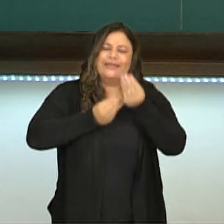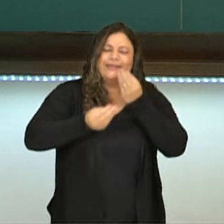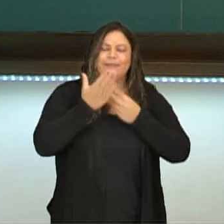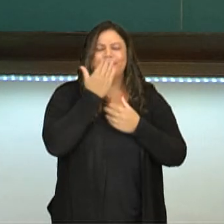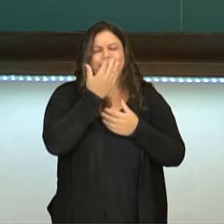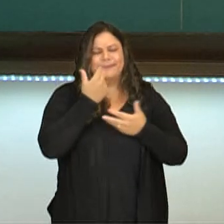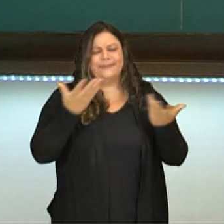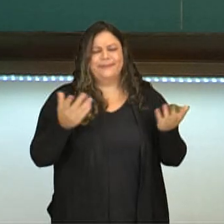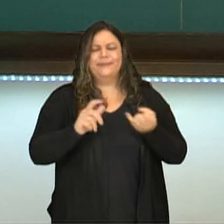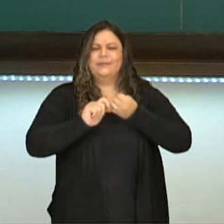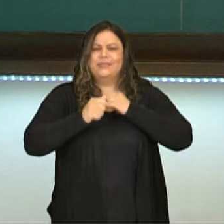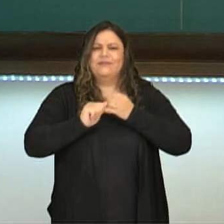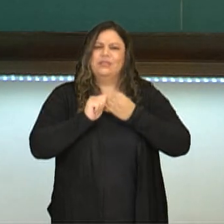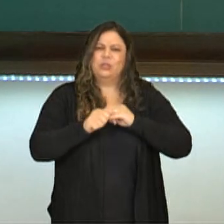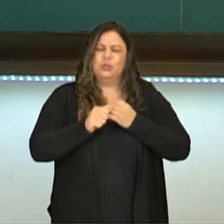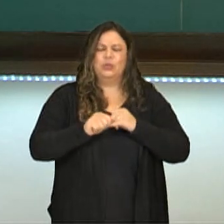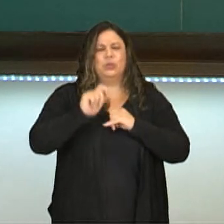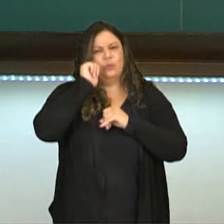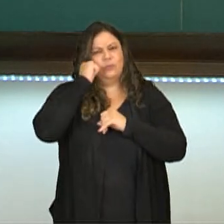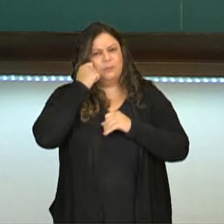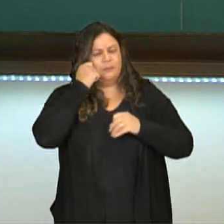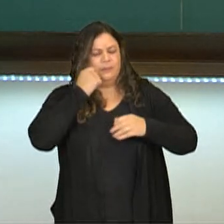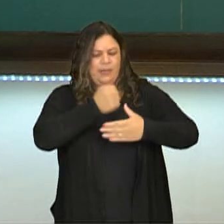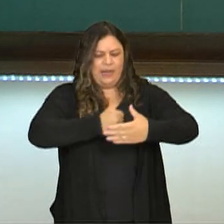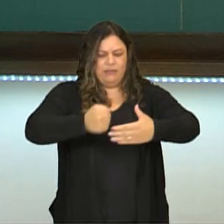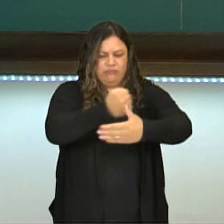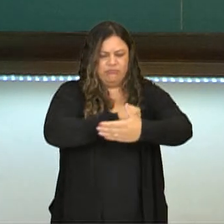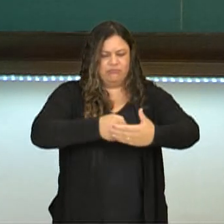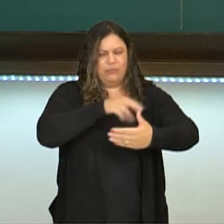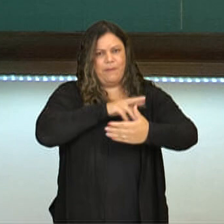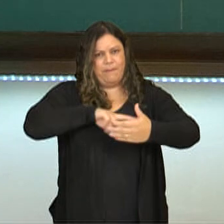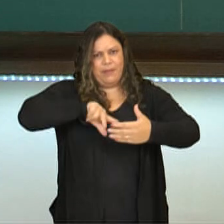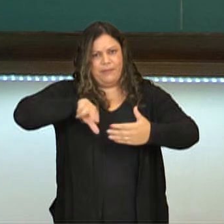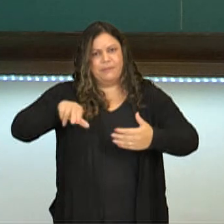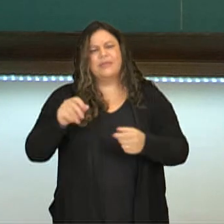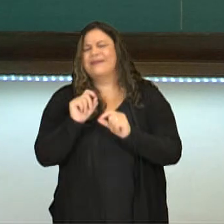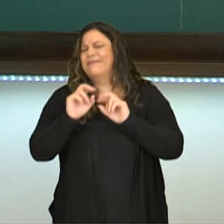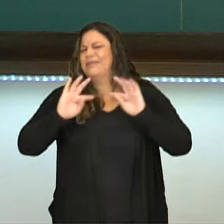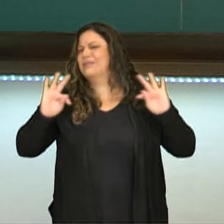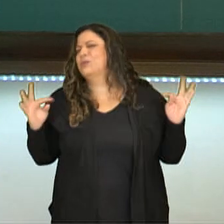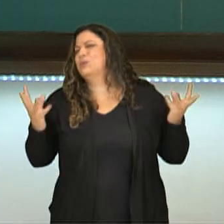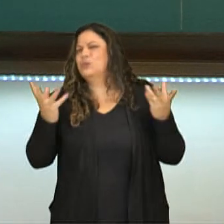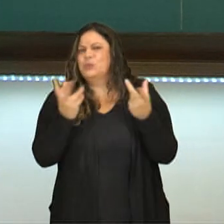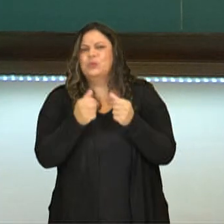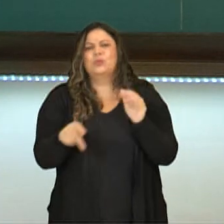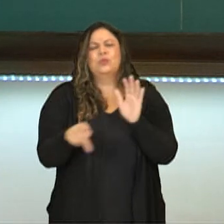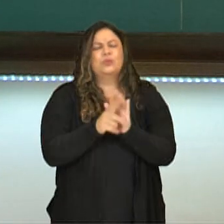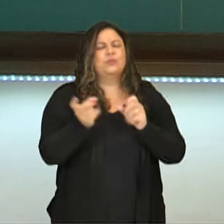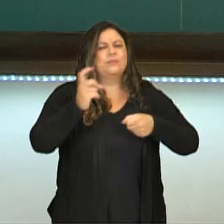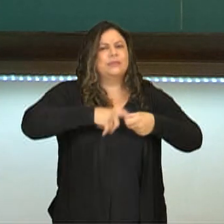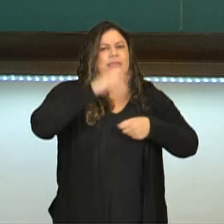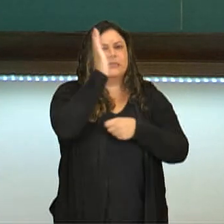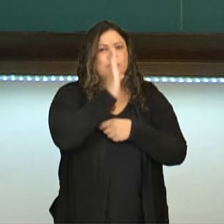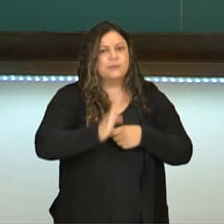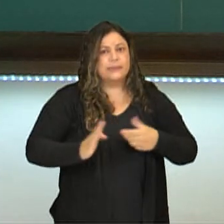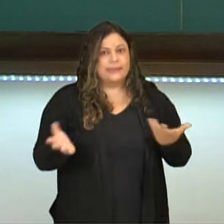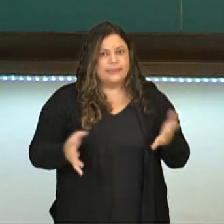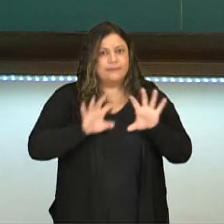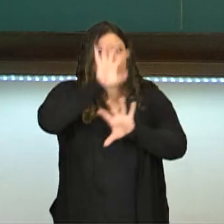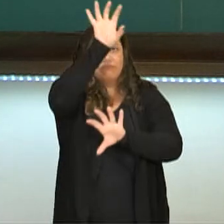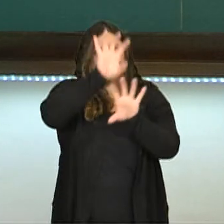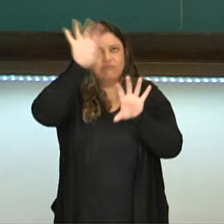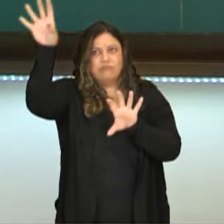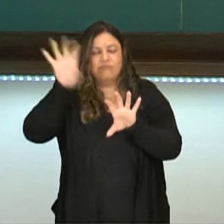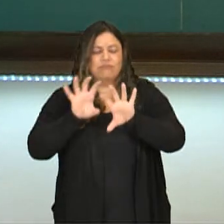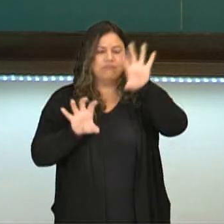né, como uma feijoada, por exemplo. Não, mas será que isso tudo pertence ao Brasil, de fato? De norte a sul, leste a oeste? Né? De